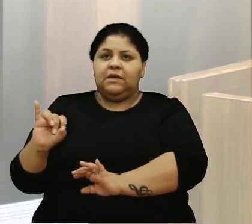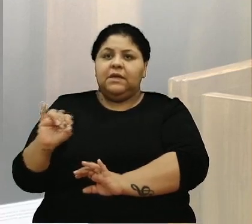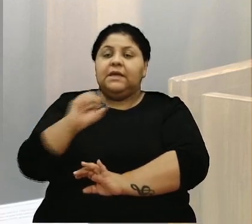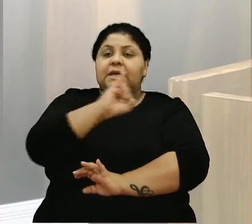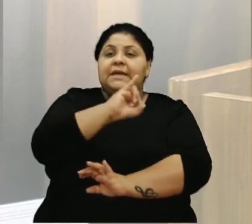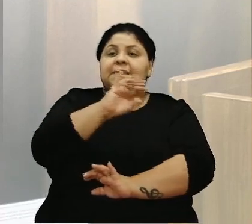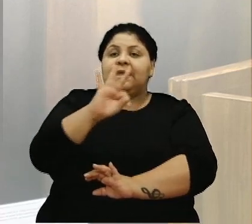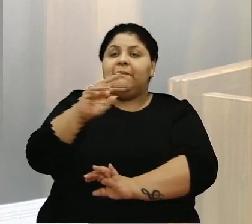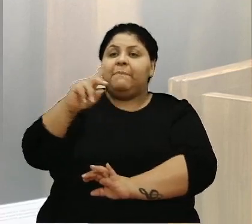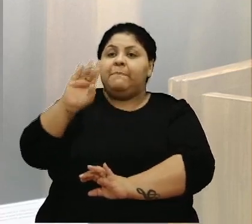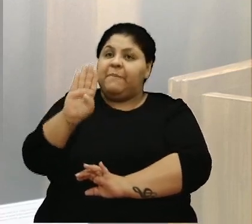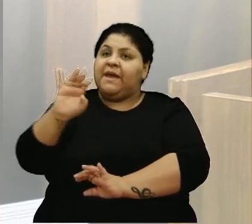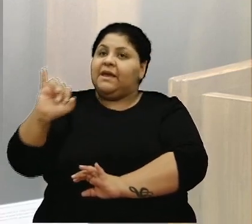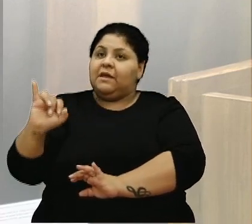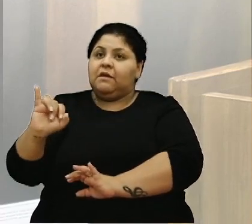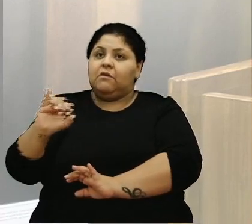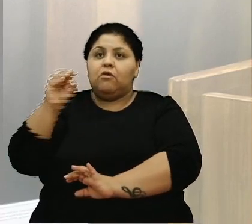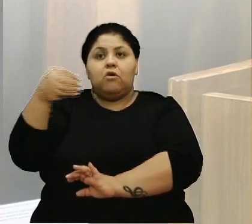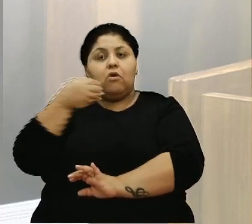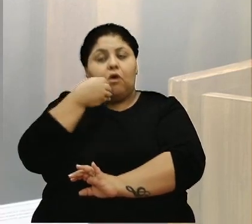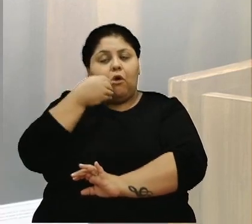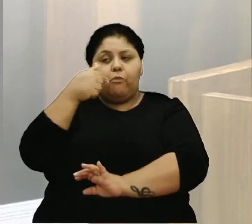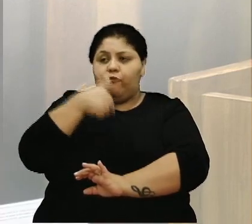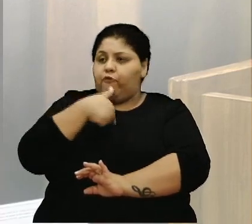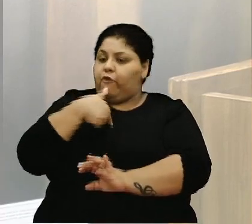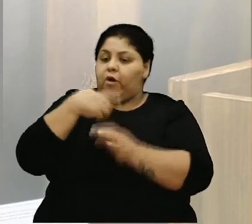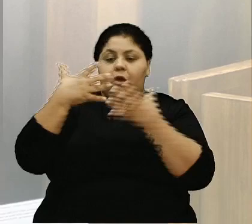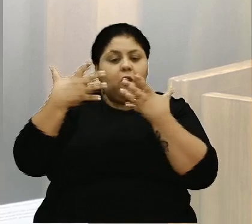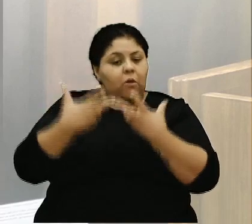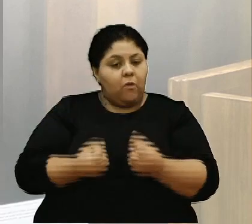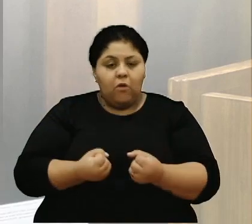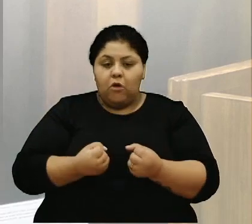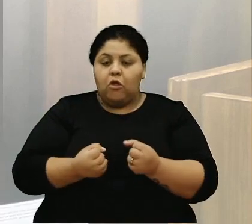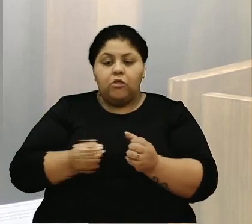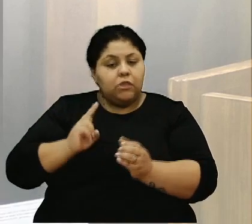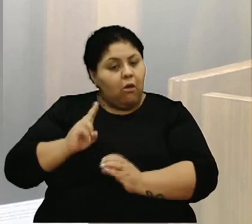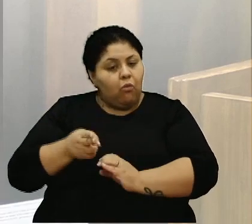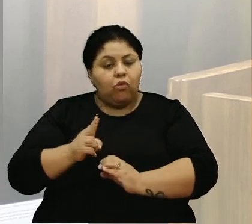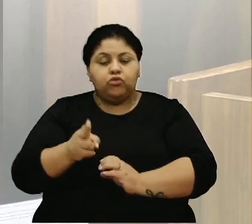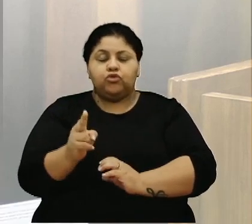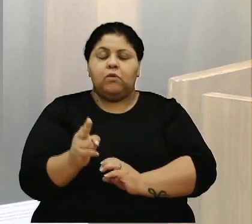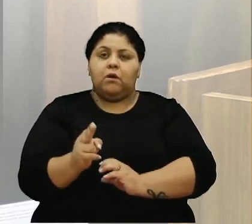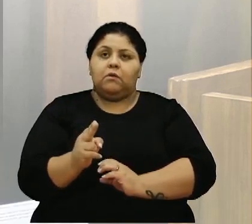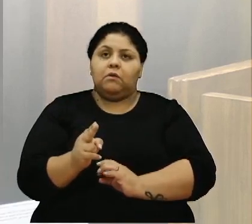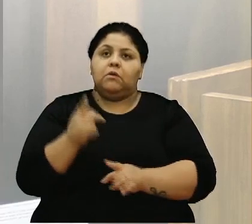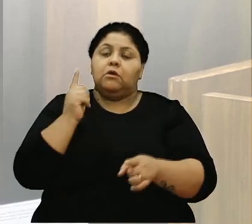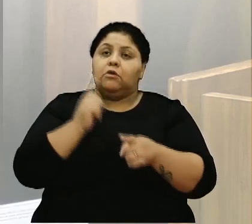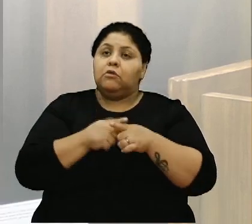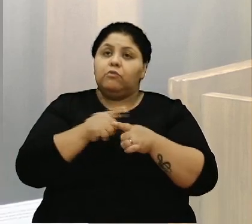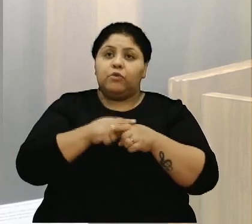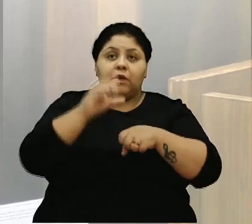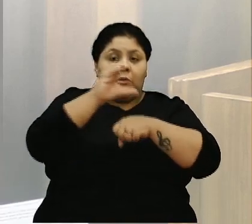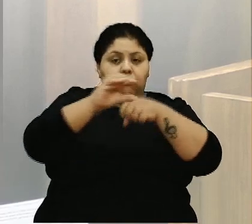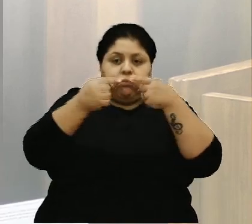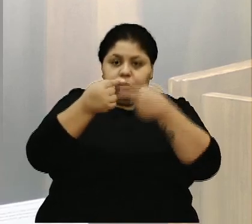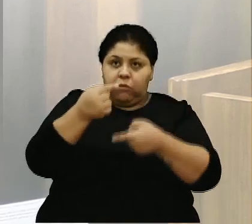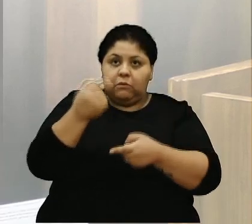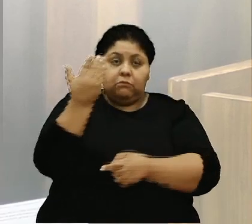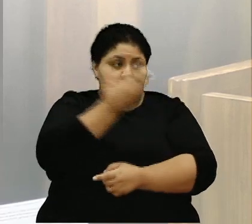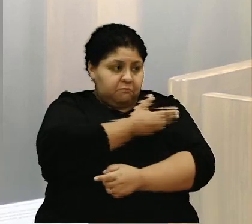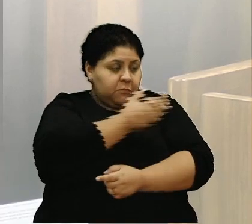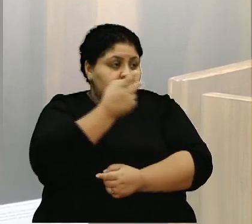Então, lógico, fui convencido, não andamos com isso, porque era inconstitucional, né, vereador